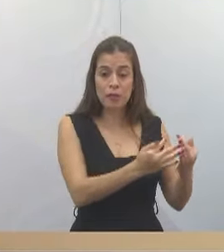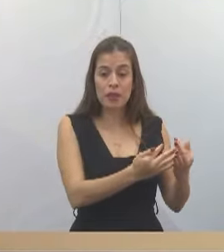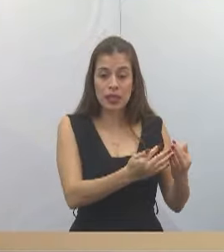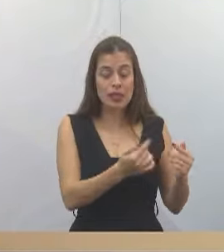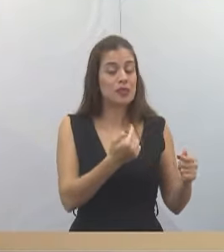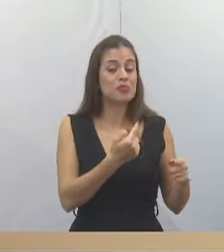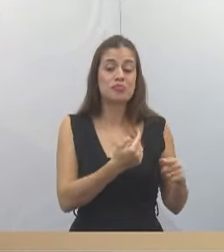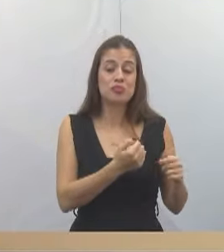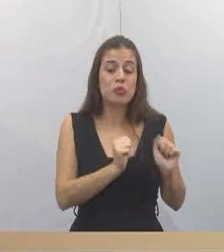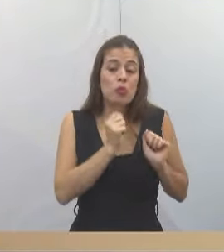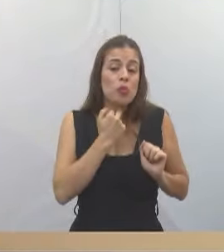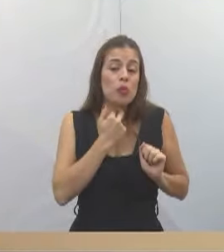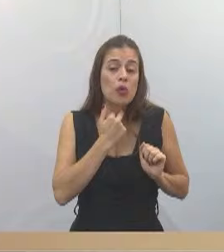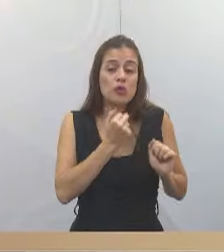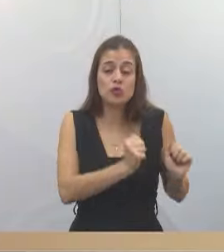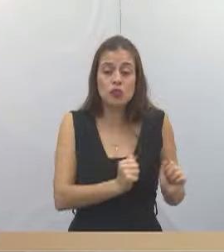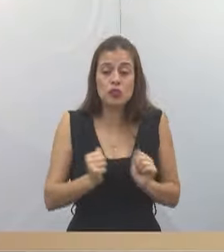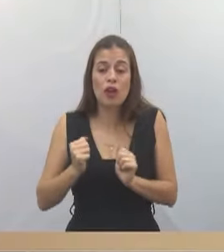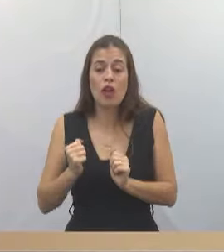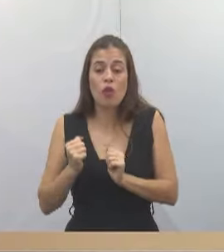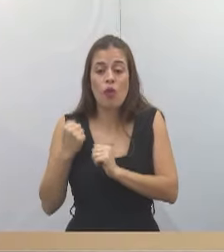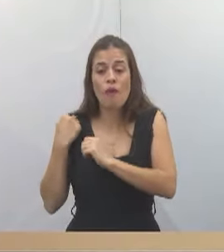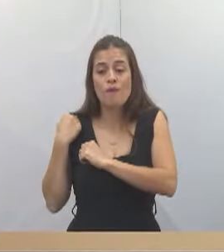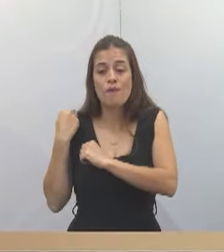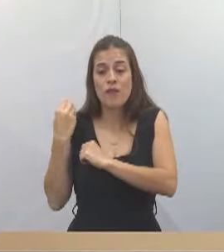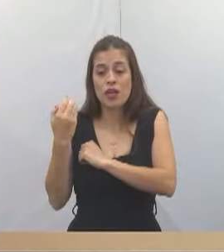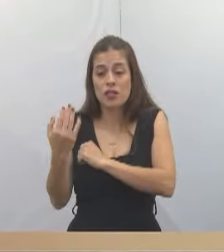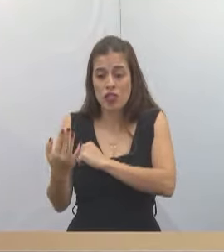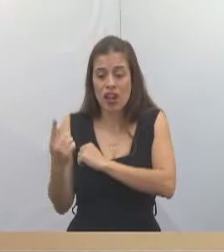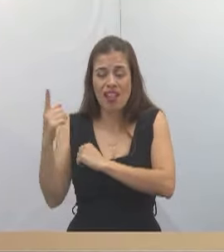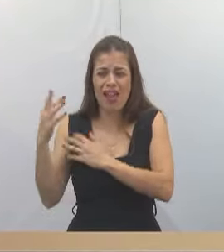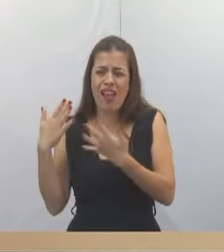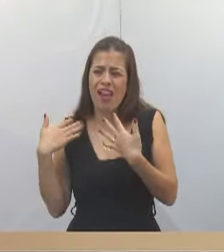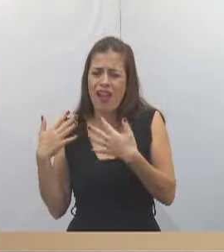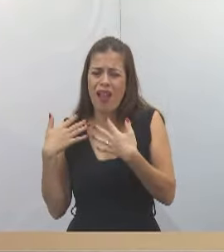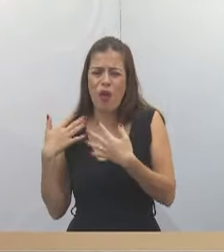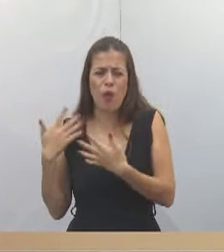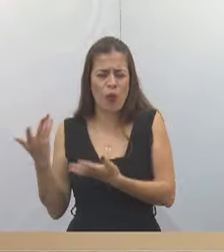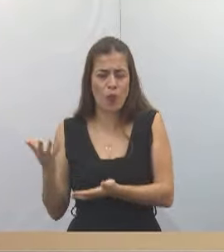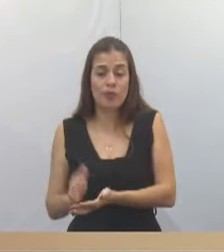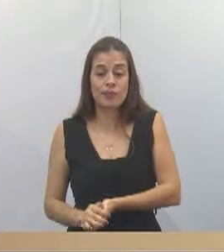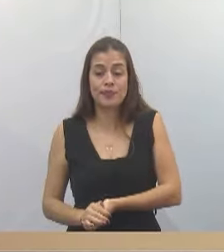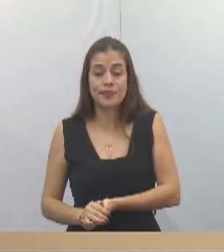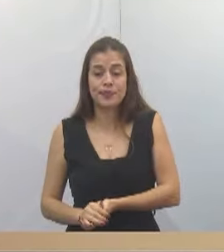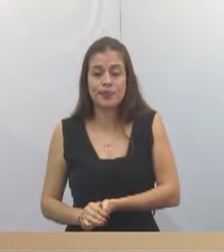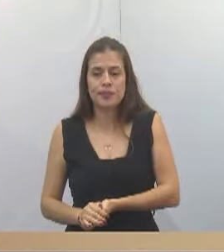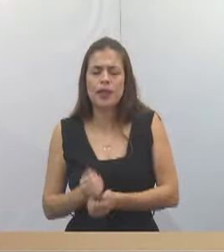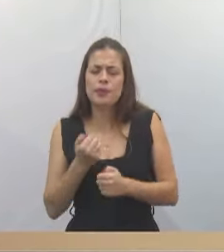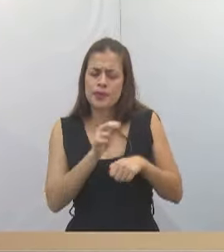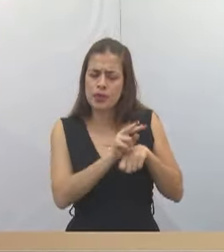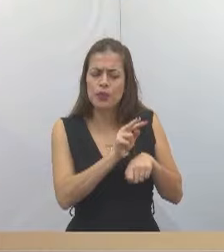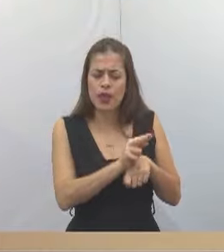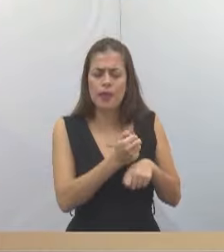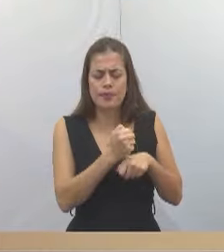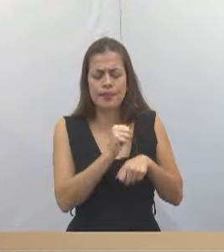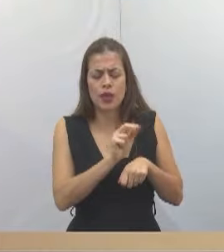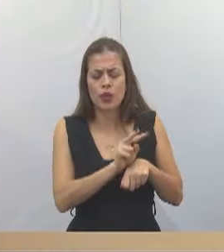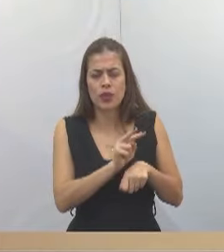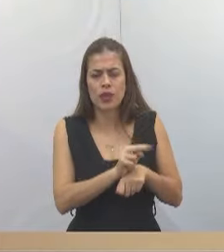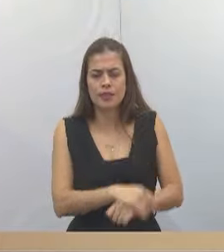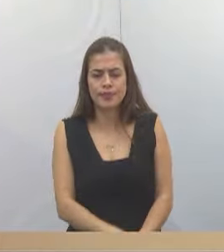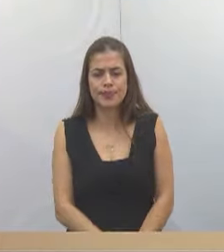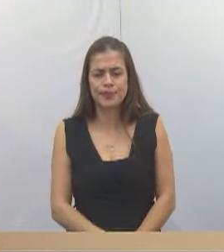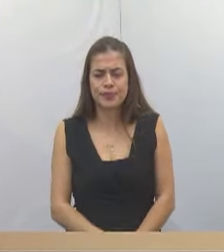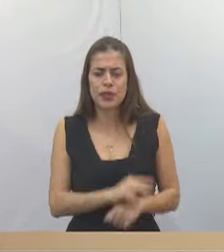para viajar com ele. Eu falei, cuida dele, porque lá é muito quente na viagem, deixei ele lá. Então tem que cuidar, gente. Temos que